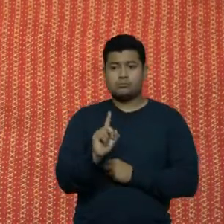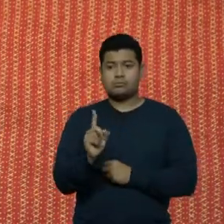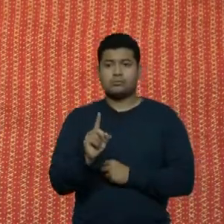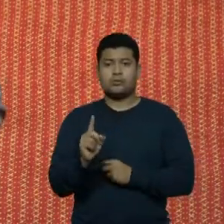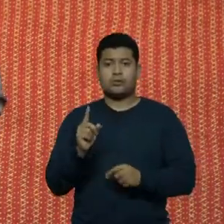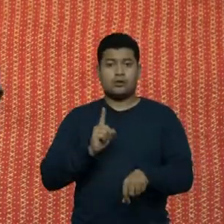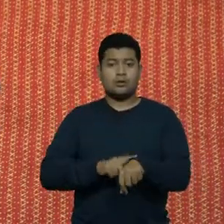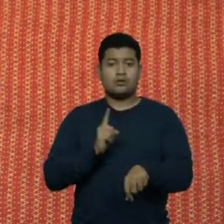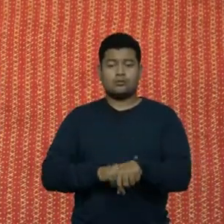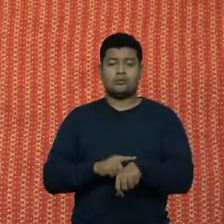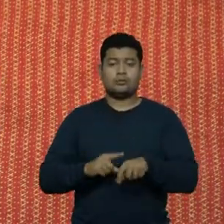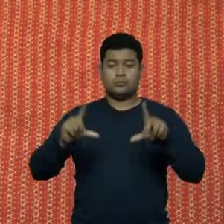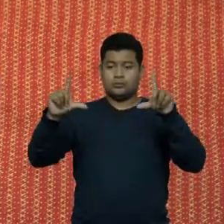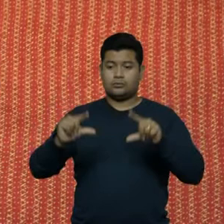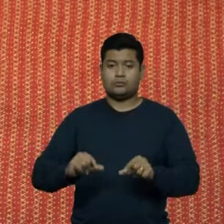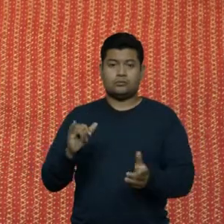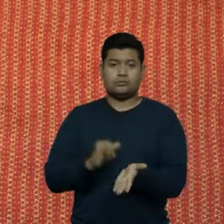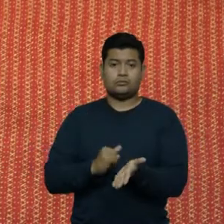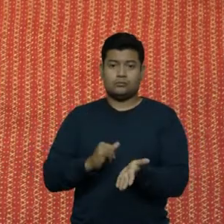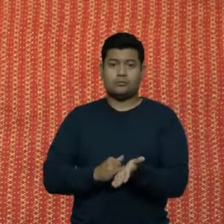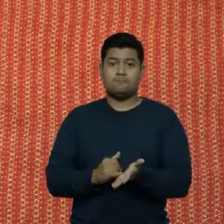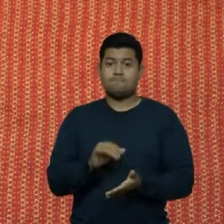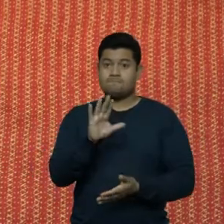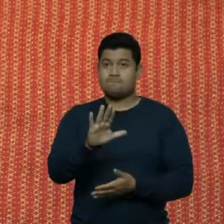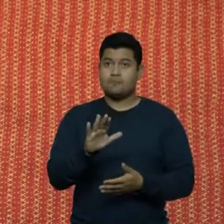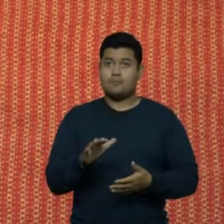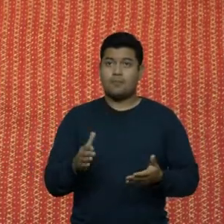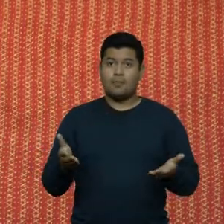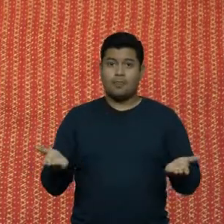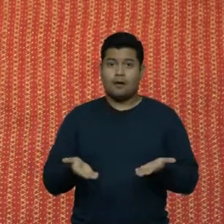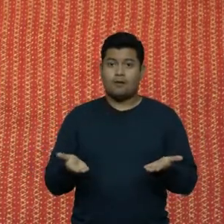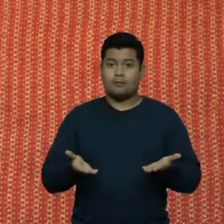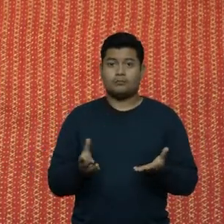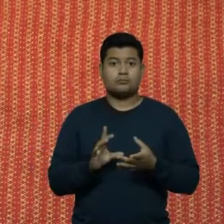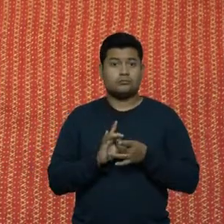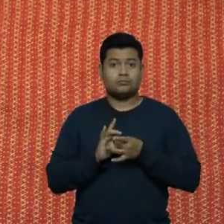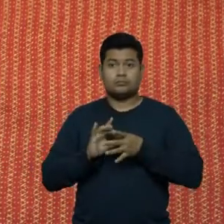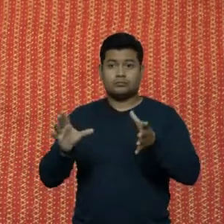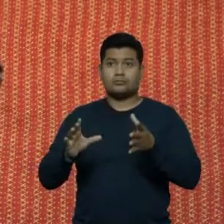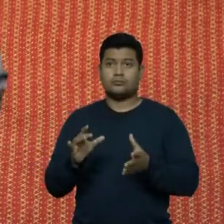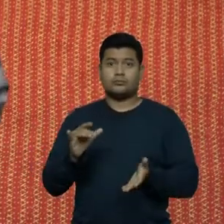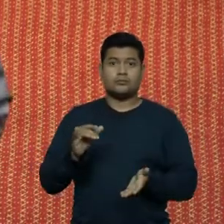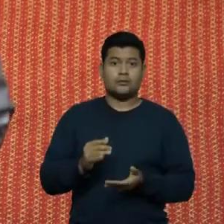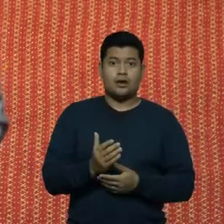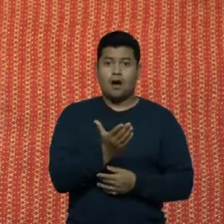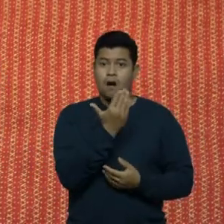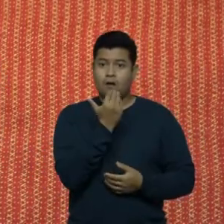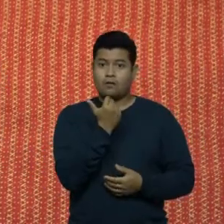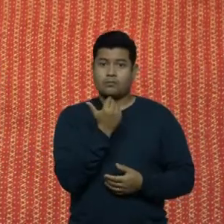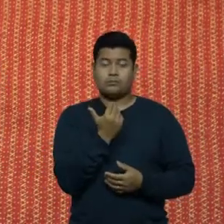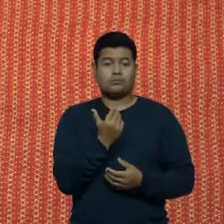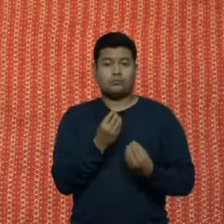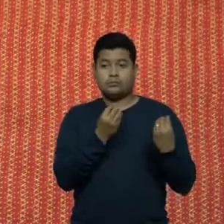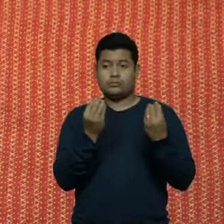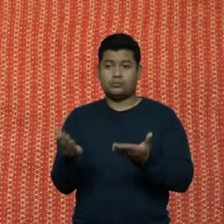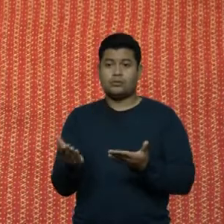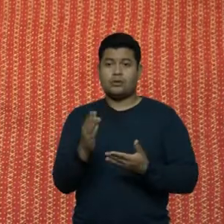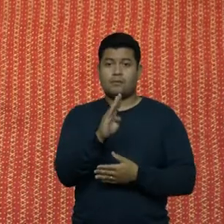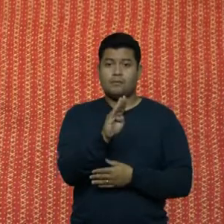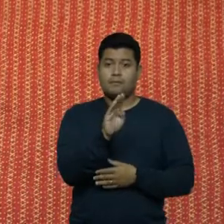ter redução de impostos mas está aqui concedido a redução de impostos a velha dos alimentos para bares restaurantes